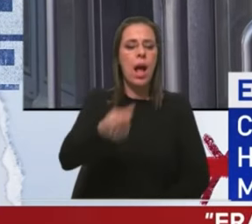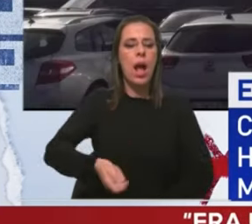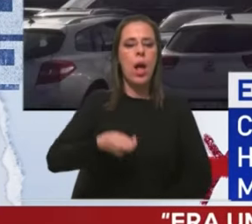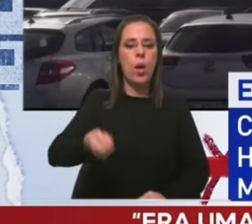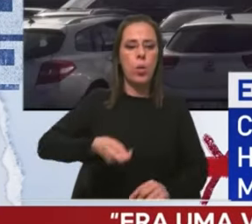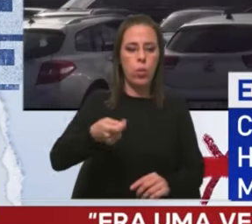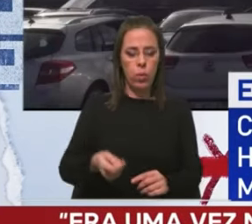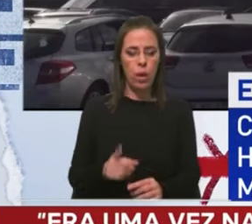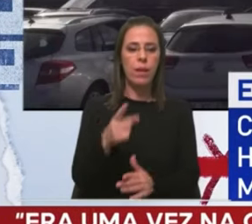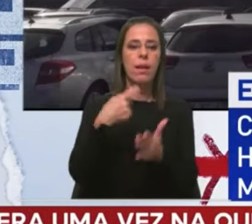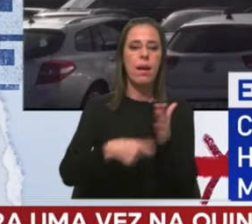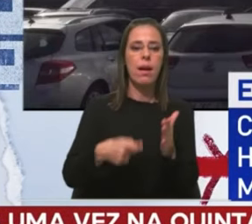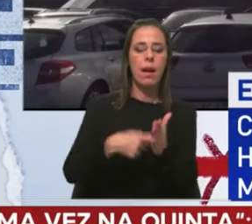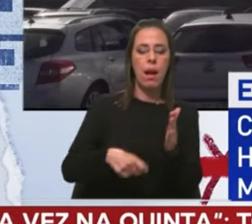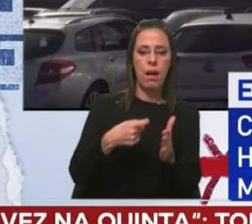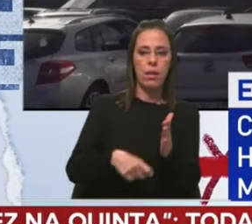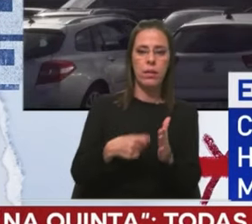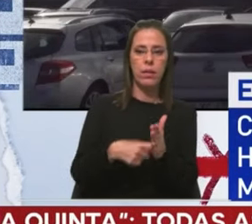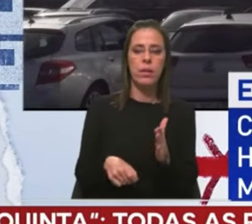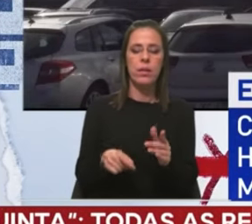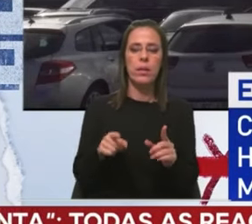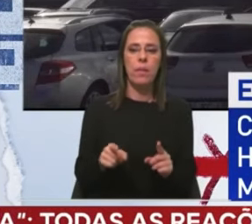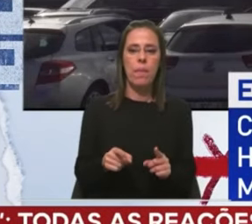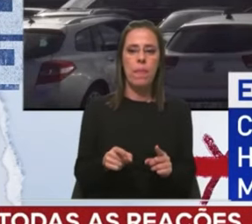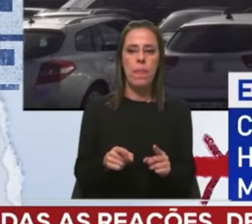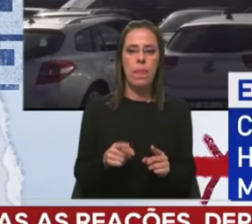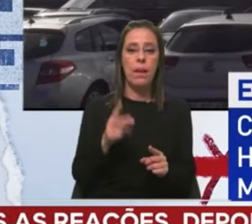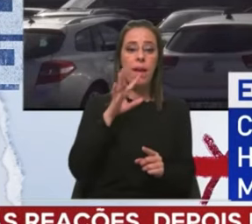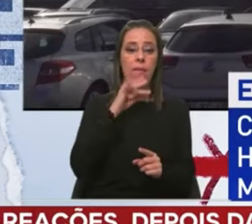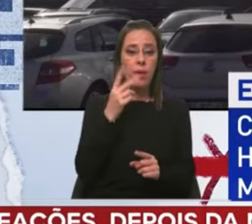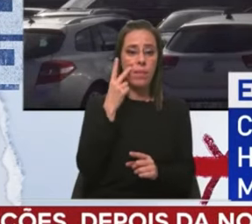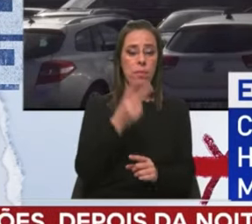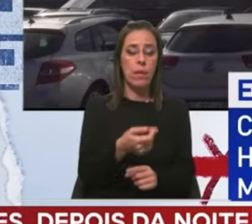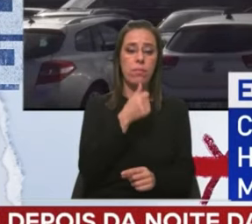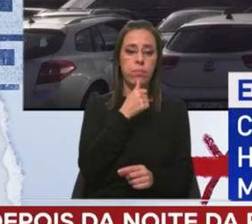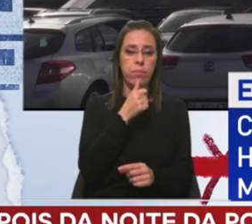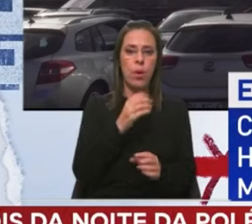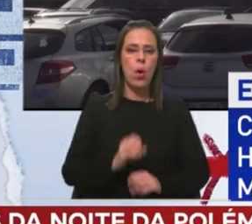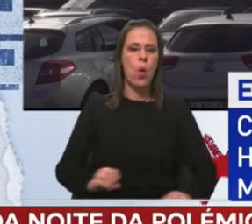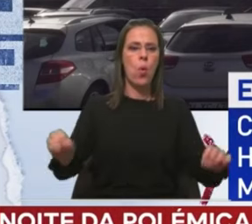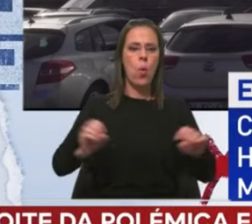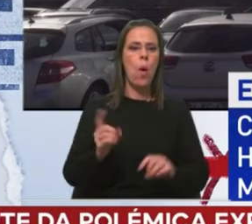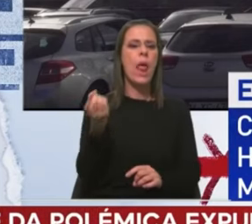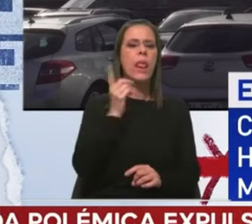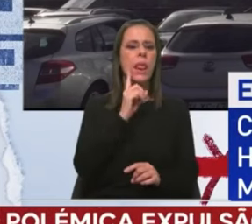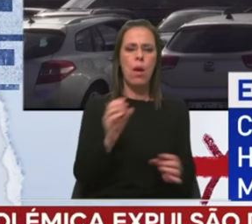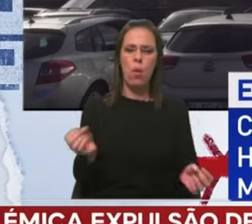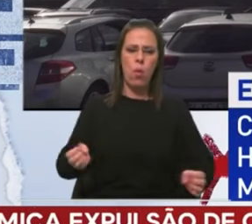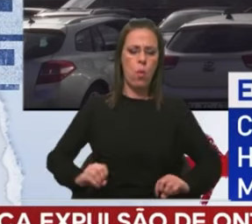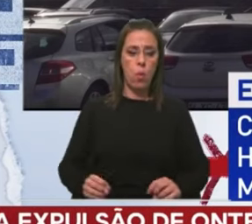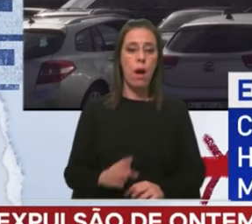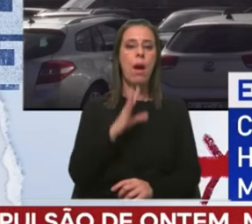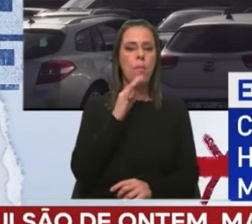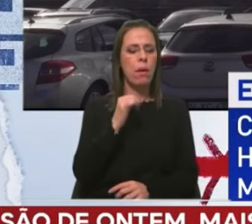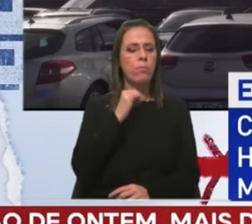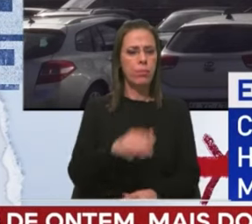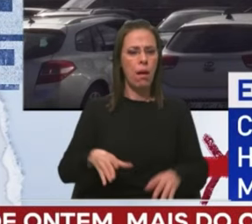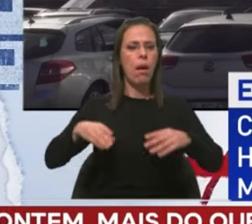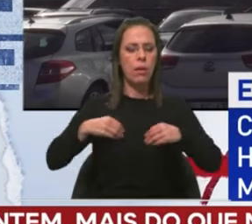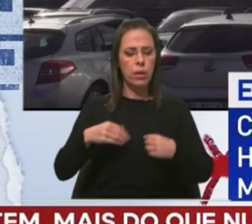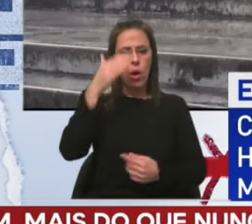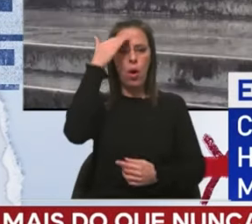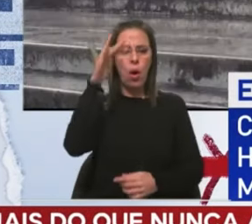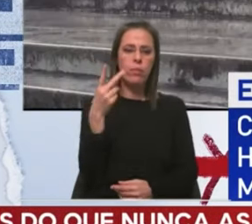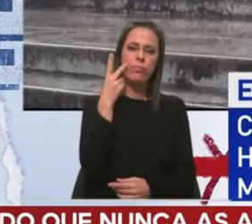arrendada nas Caldas da Rainha e que via as filhas quando queria, não havia um dia estipulado, porque a mãe permitiu que Valdén